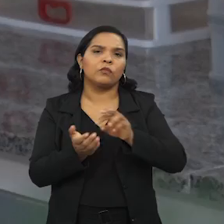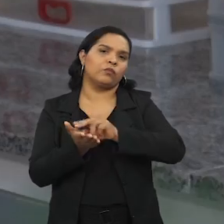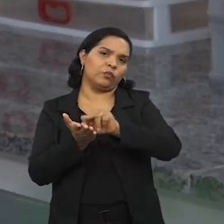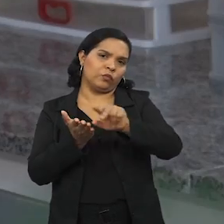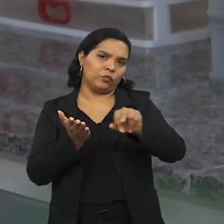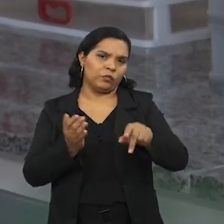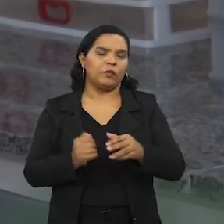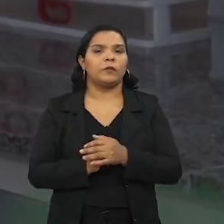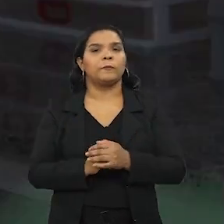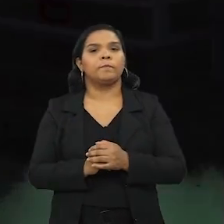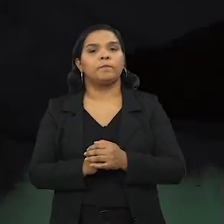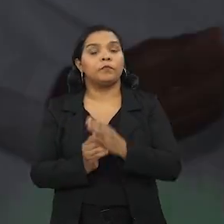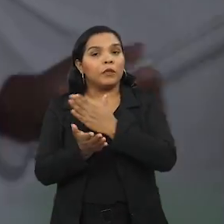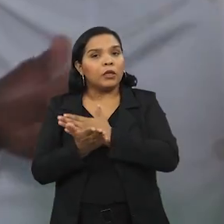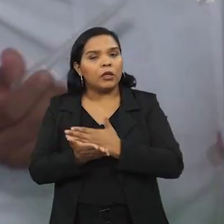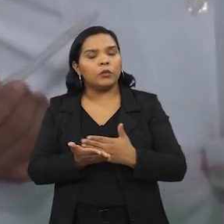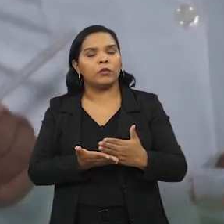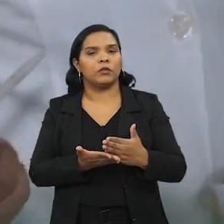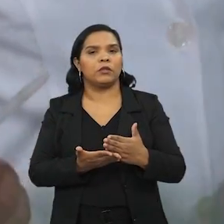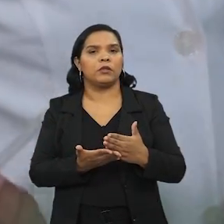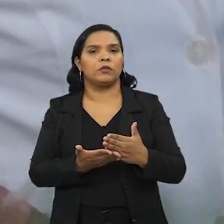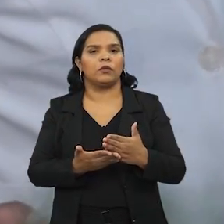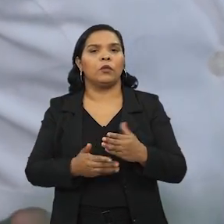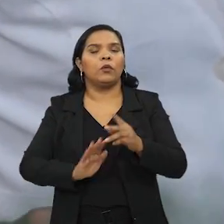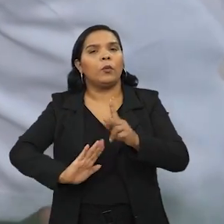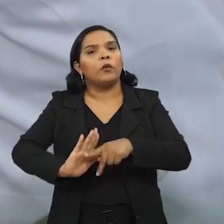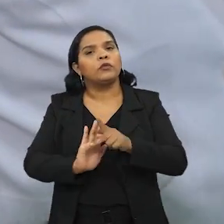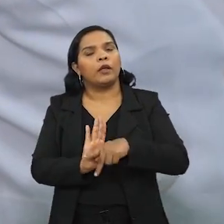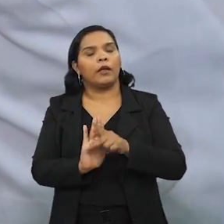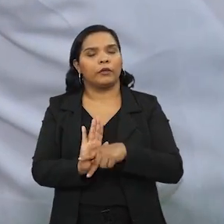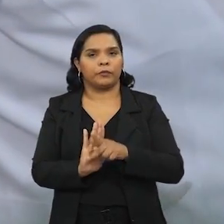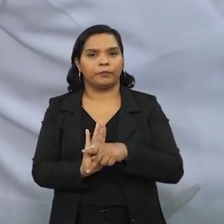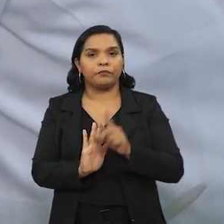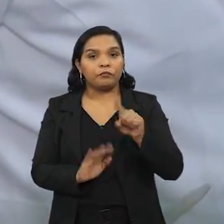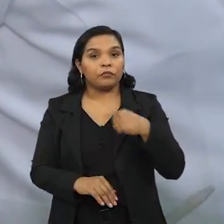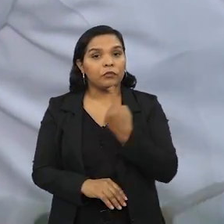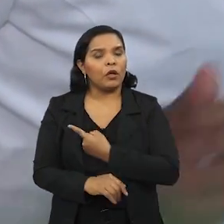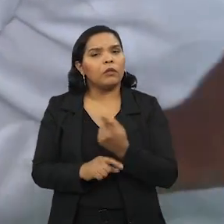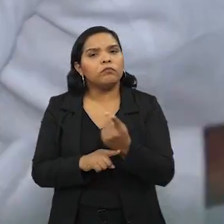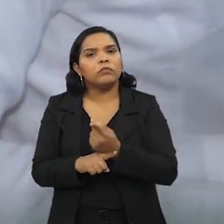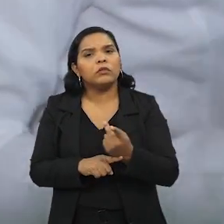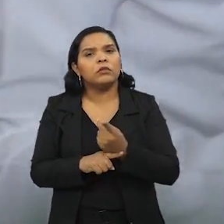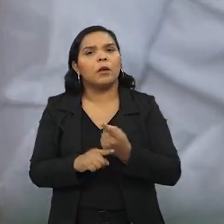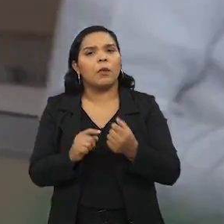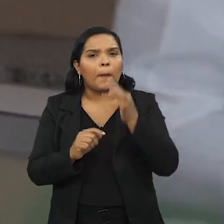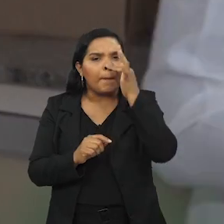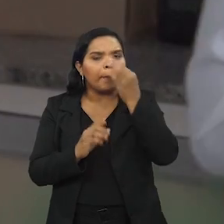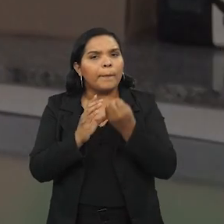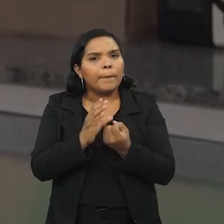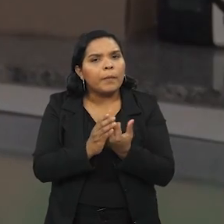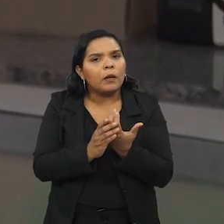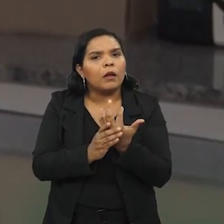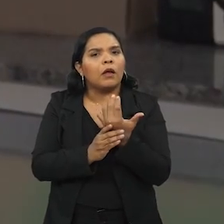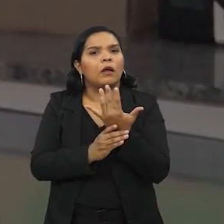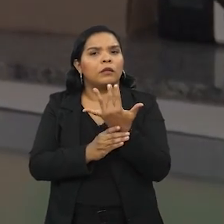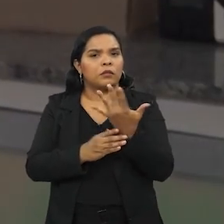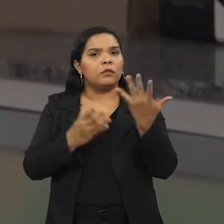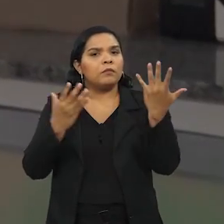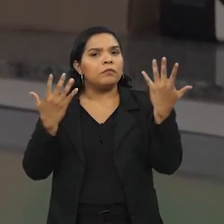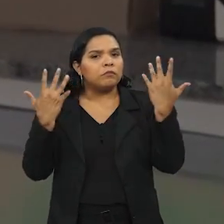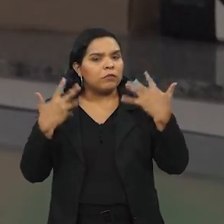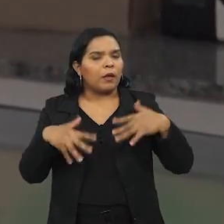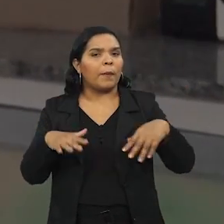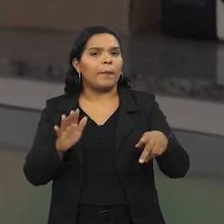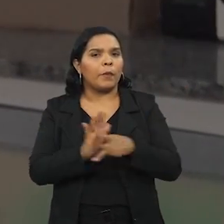bactérias, fungos, etc. Desde o início do nosso projeto, nós buscamos plantas,